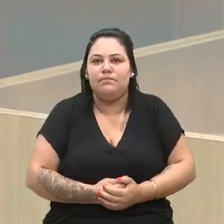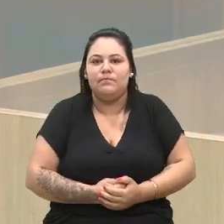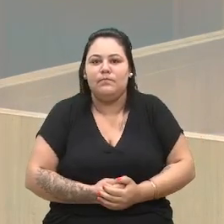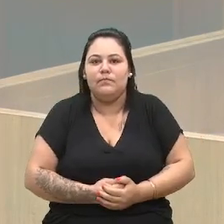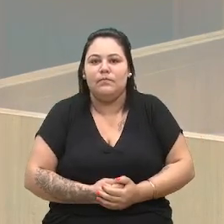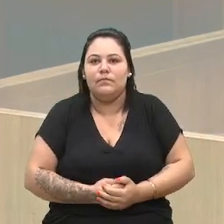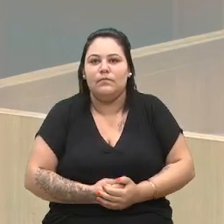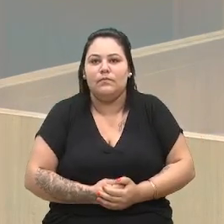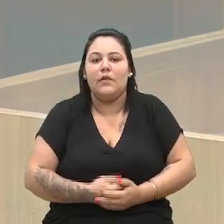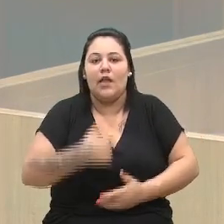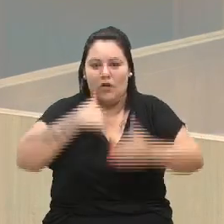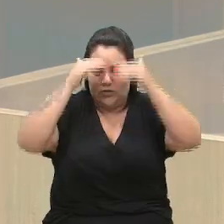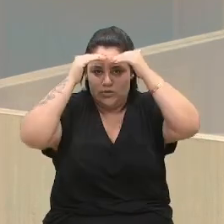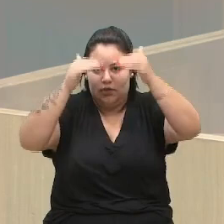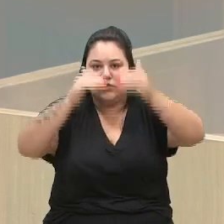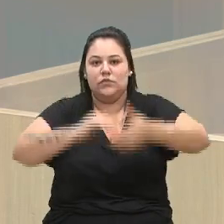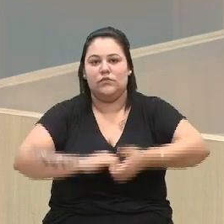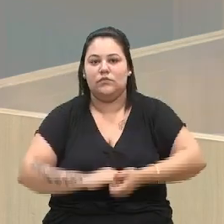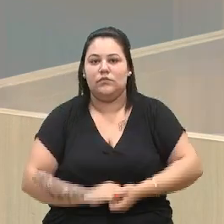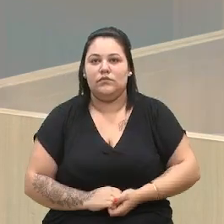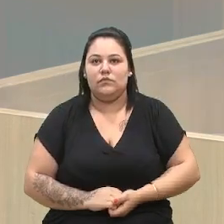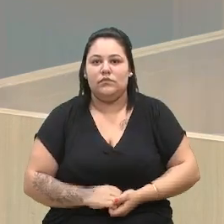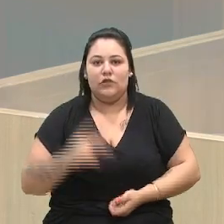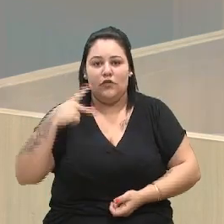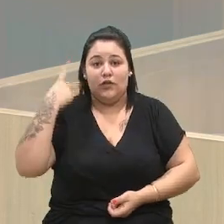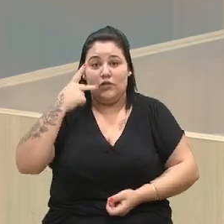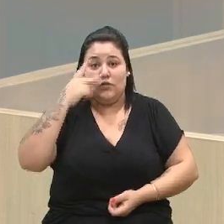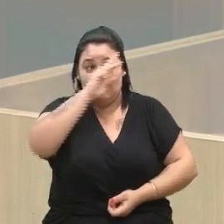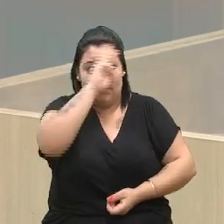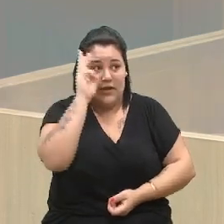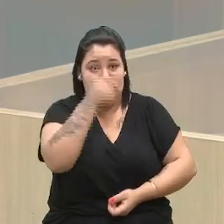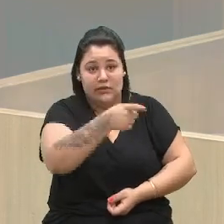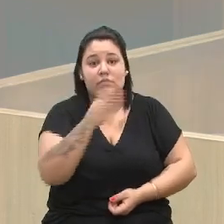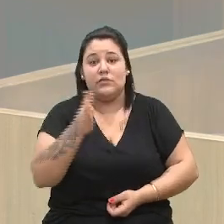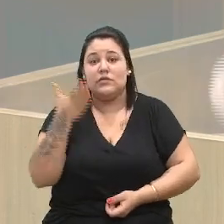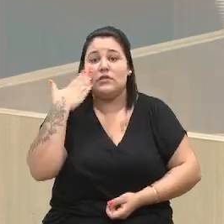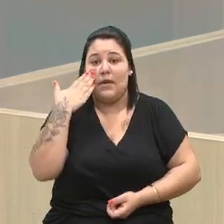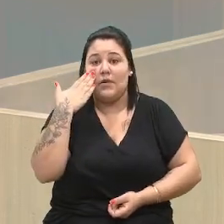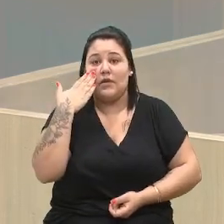público. Eu respeito. E o vereador Valim sabe disso, que